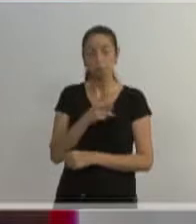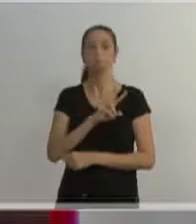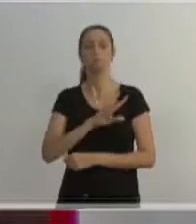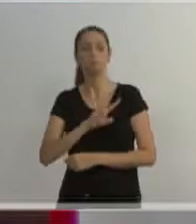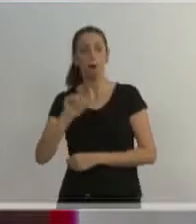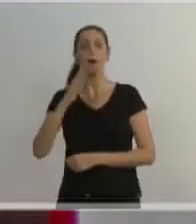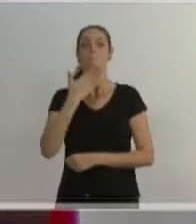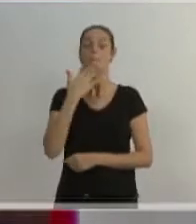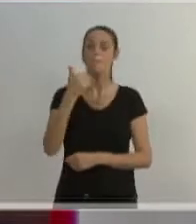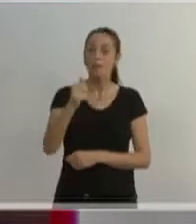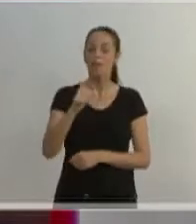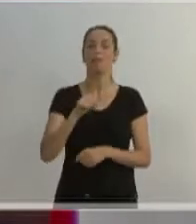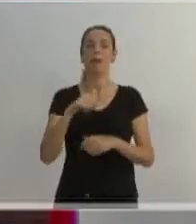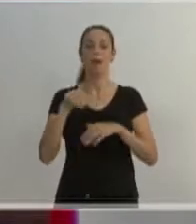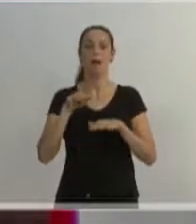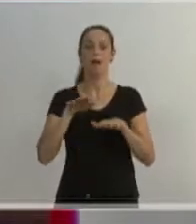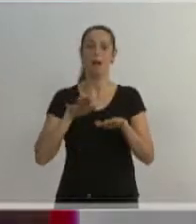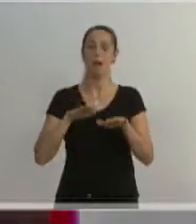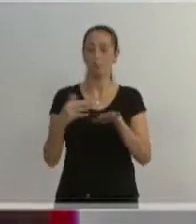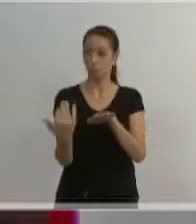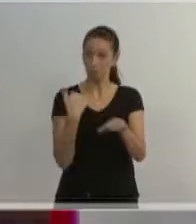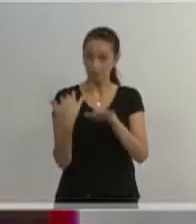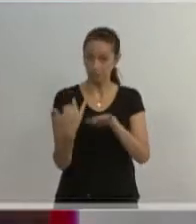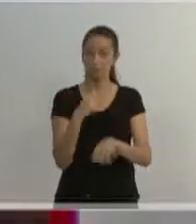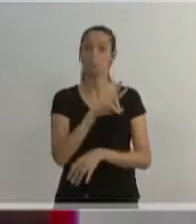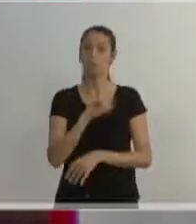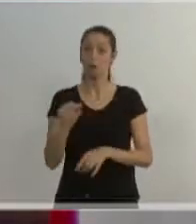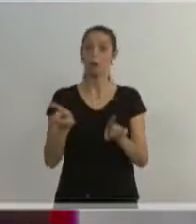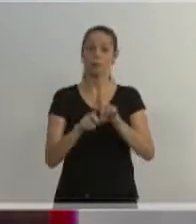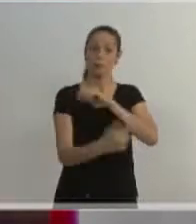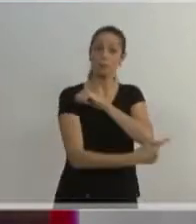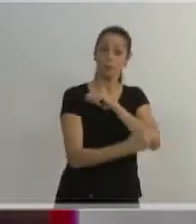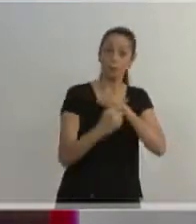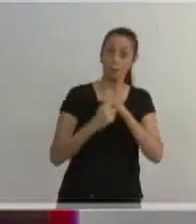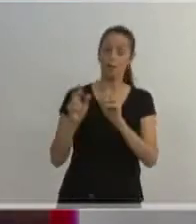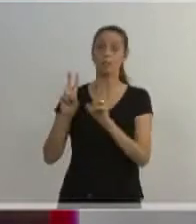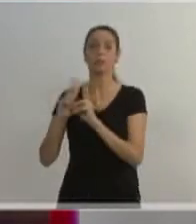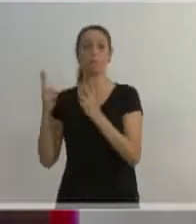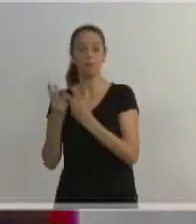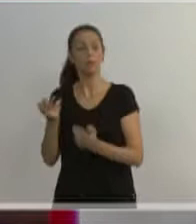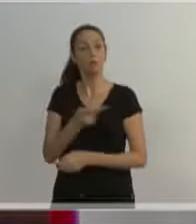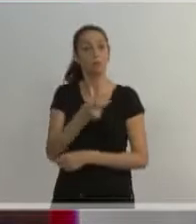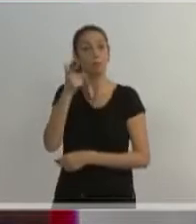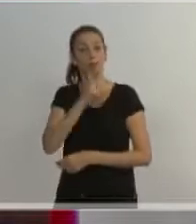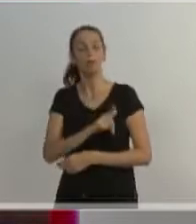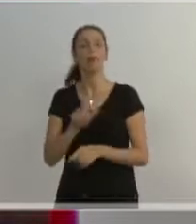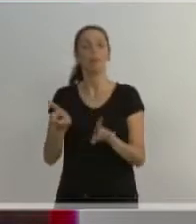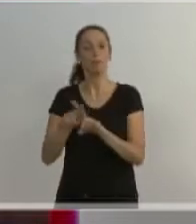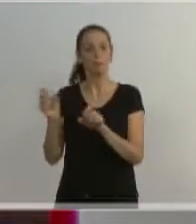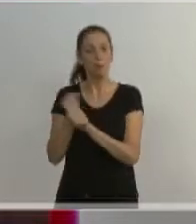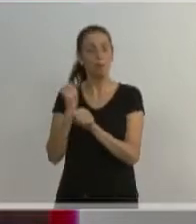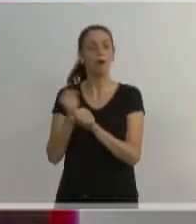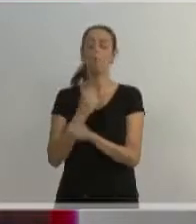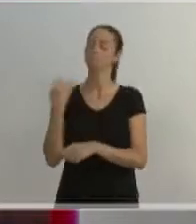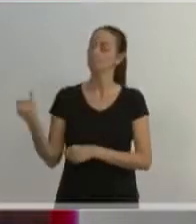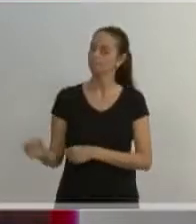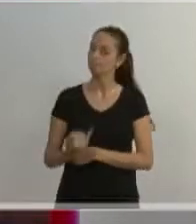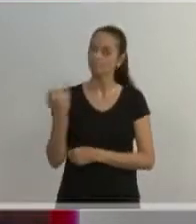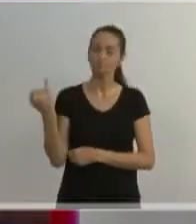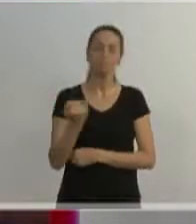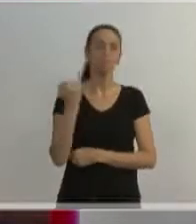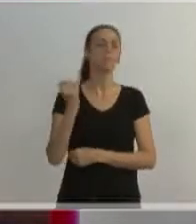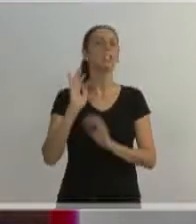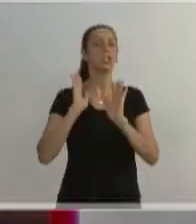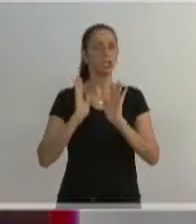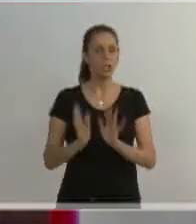região então nós vamos ter aí contemplados e essa é uma obra importante também já tinha uma previsão